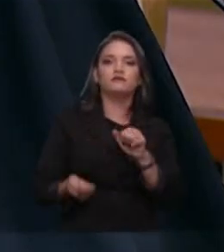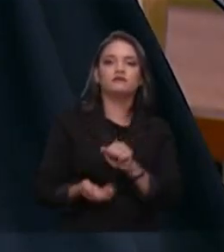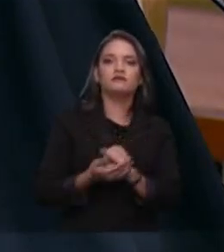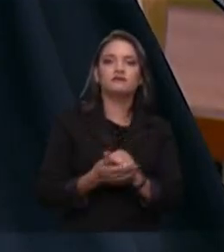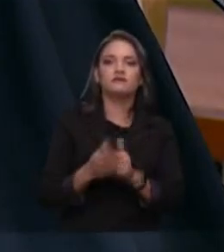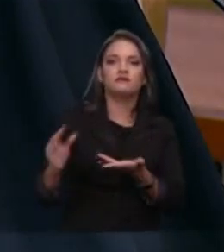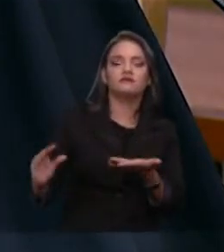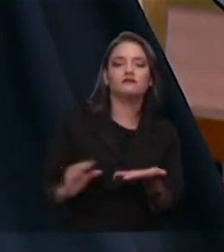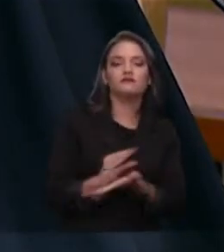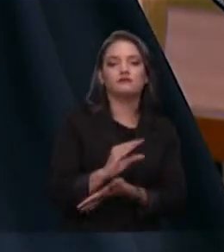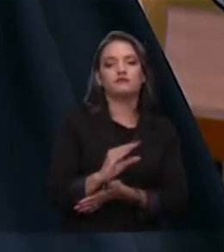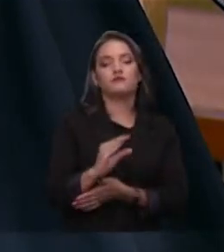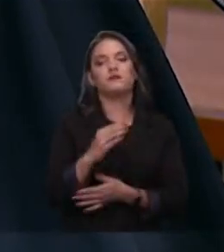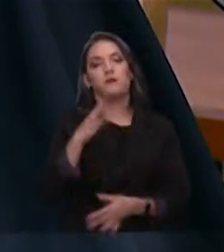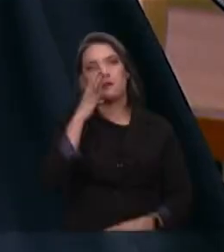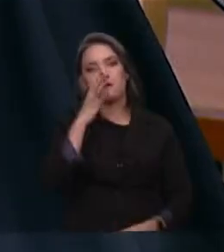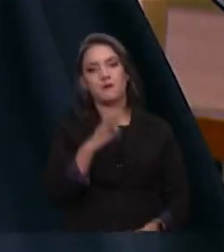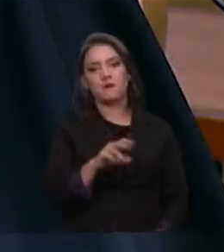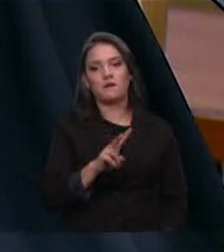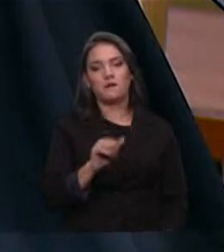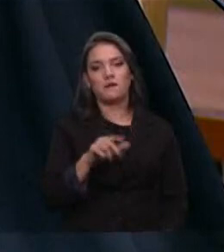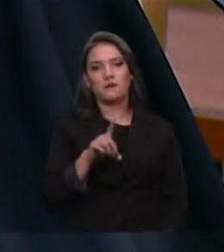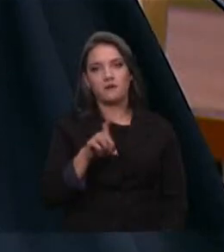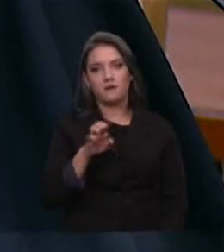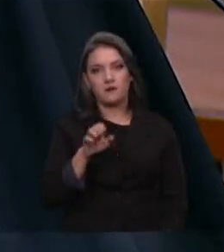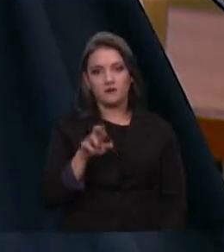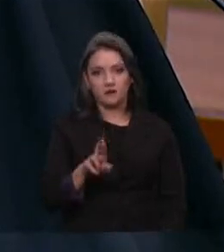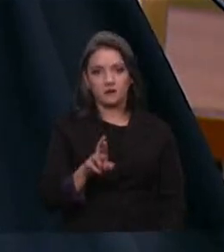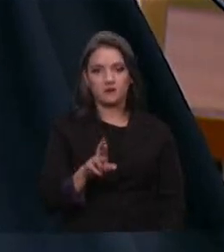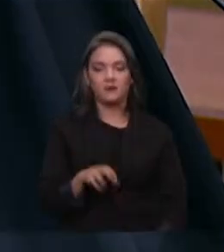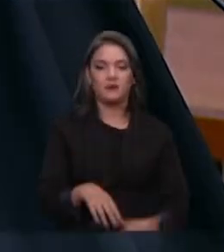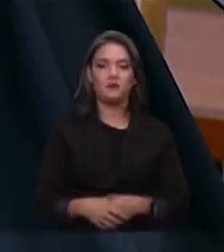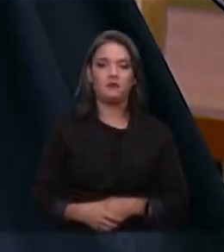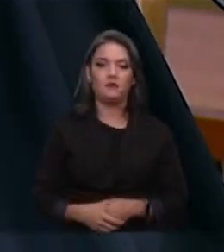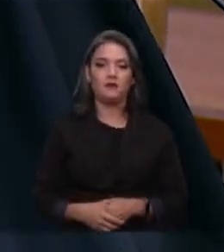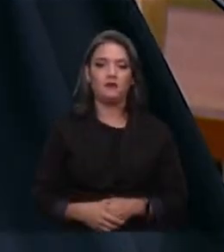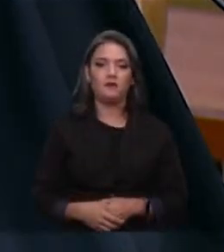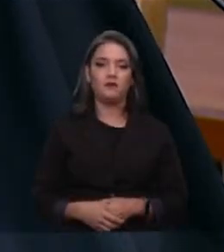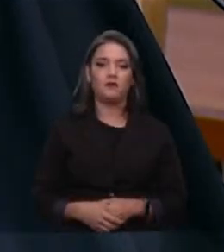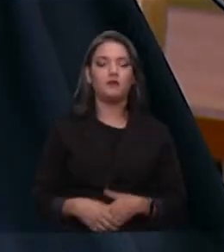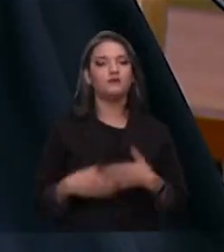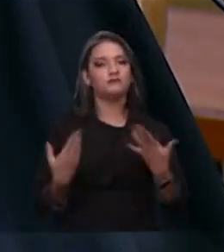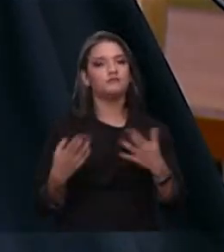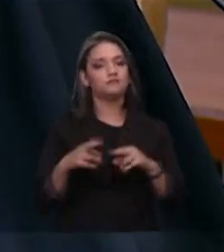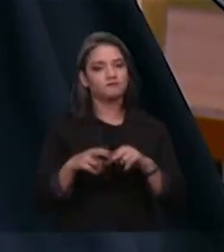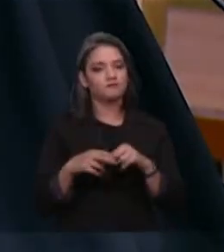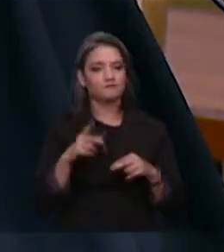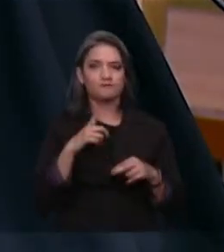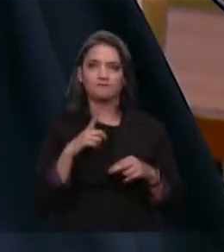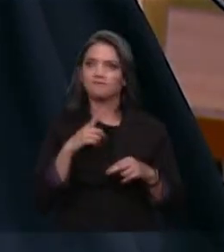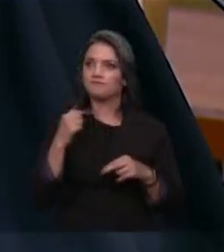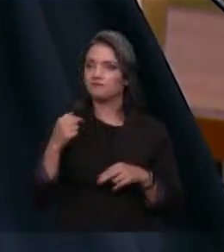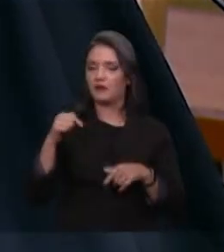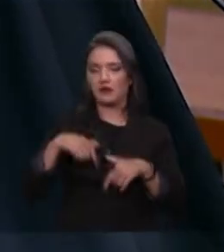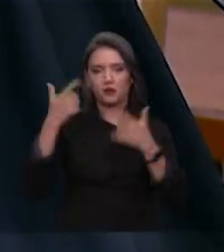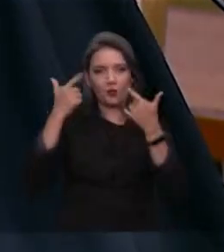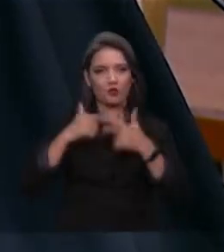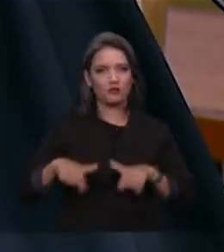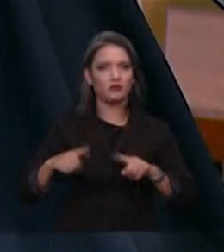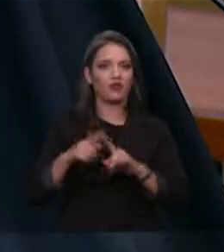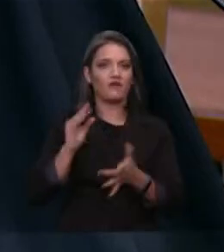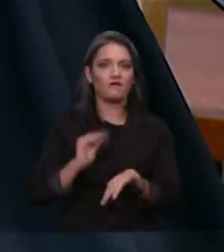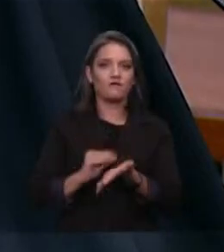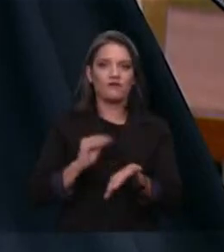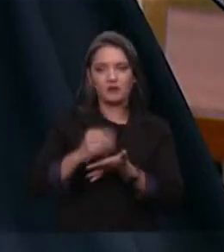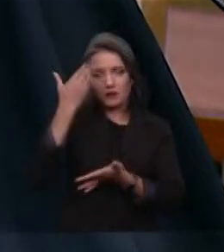indevidas por parte do acusado Vander Luiz dos Santos Loubert, o que impõe a prolação do édito absolutório. Ausente a comprovação